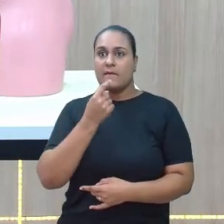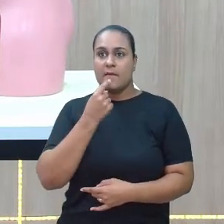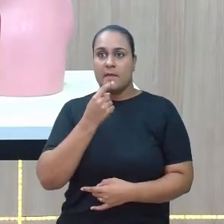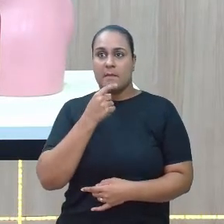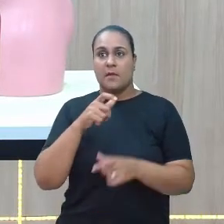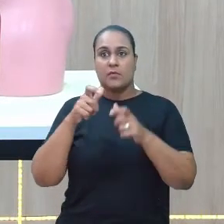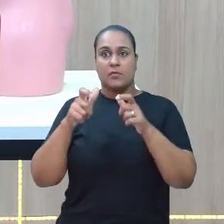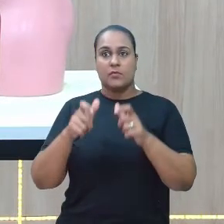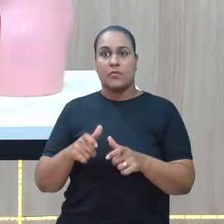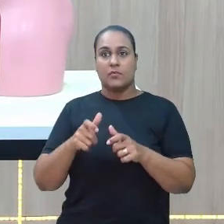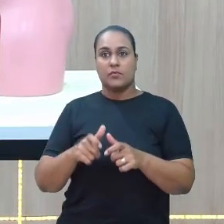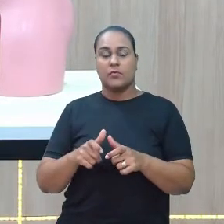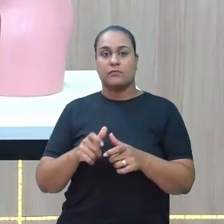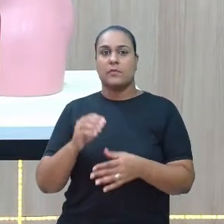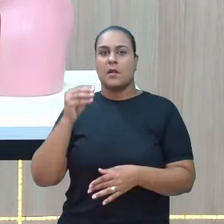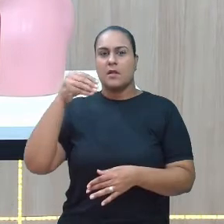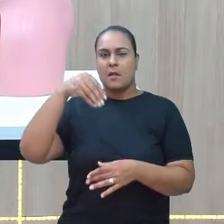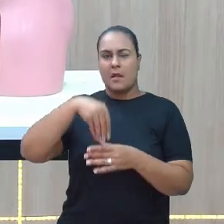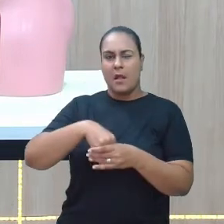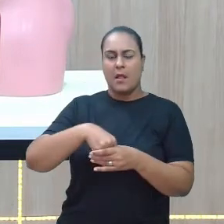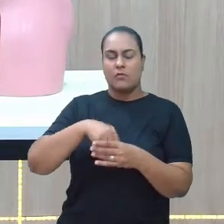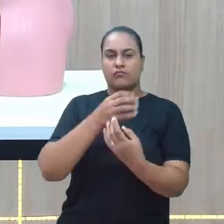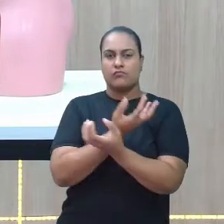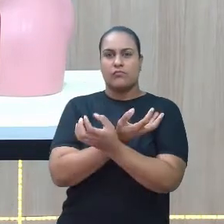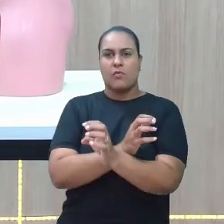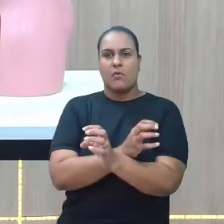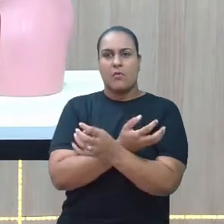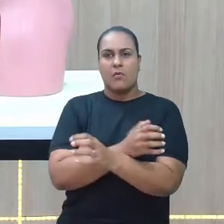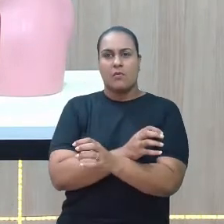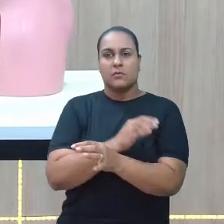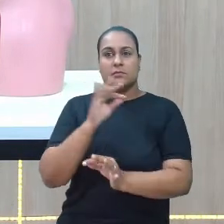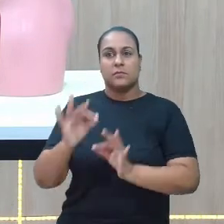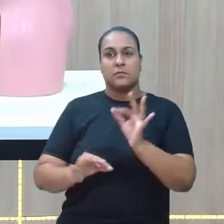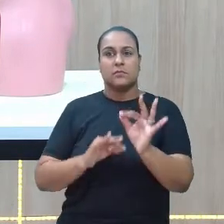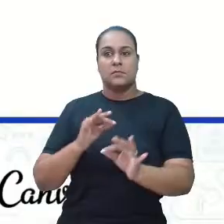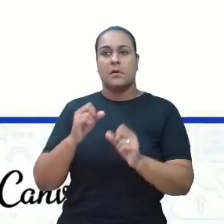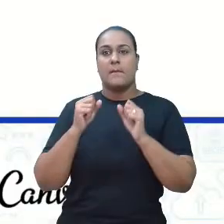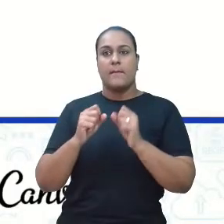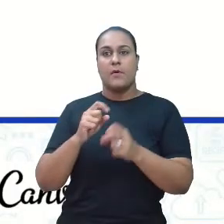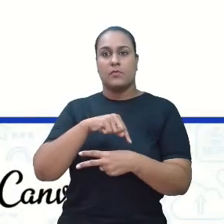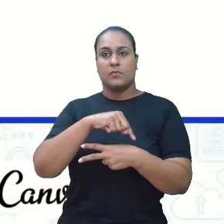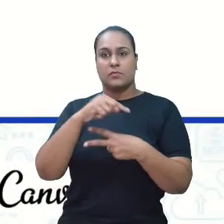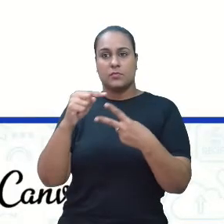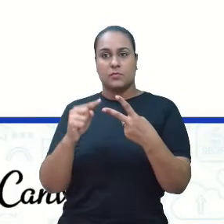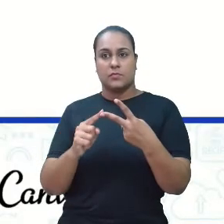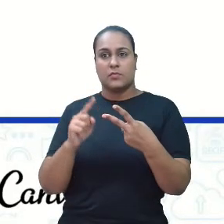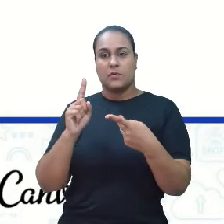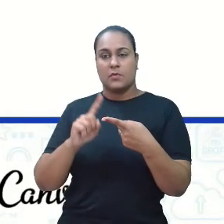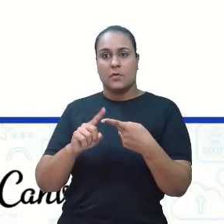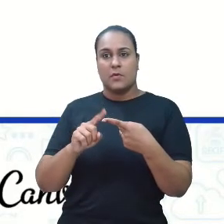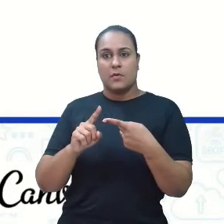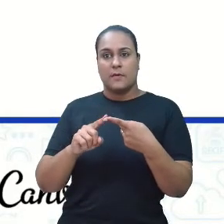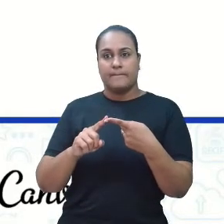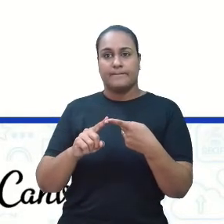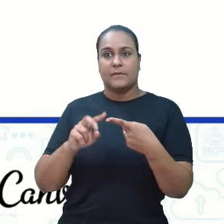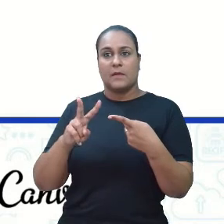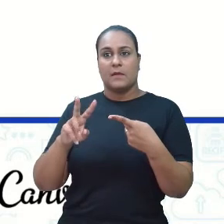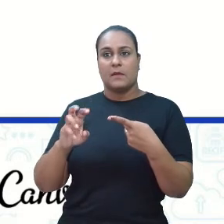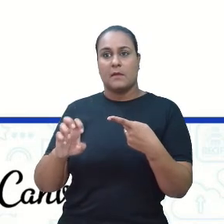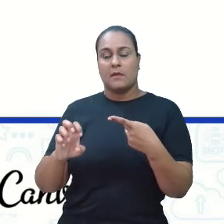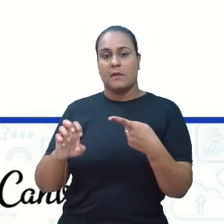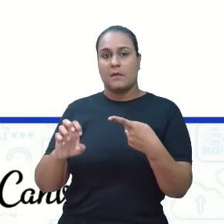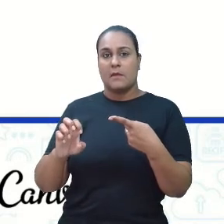localizada na parte interna de alguns ossos. Essas células, elas podem ser de dois tipos, que são glóbulos